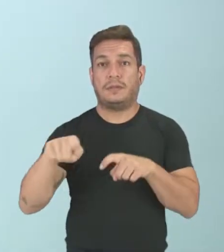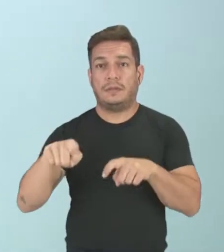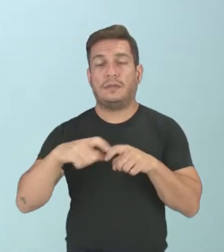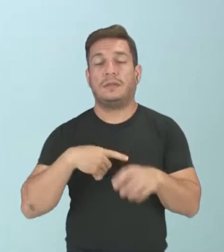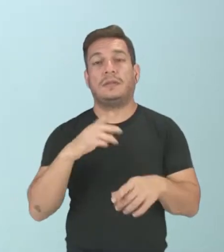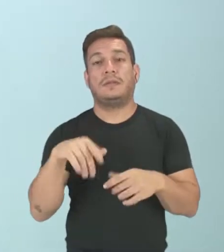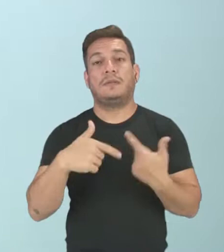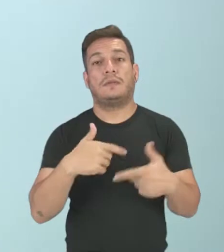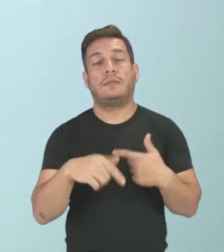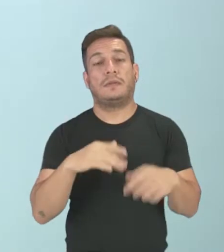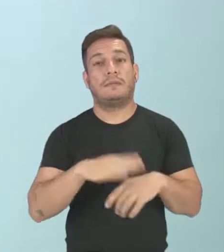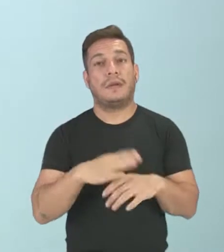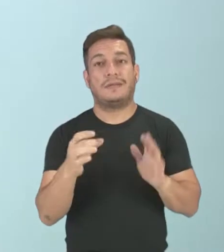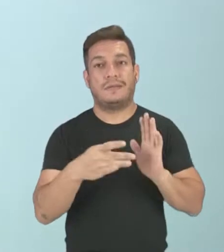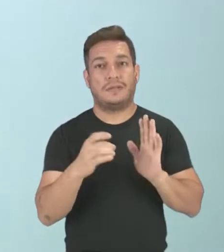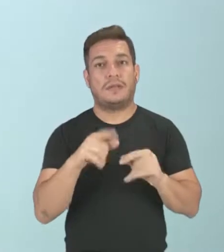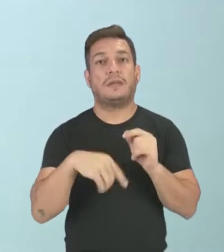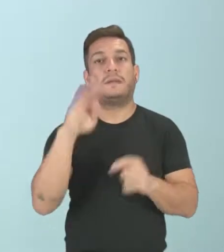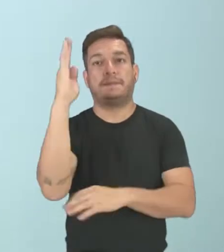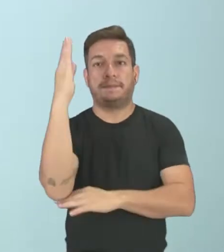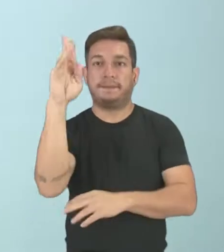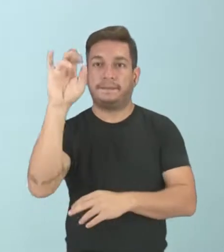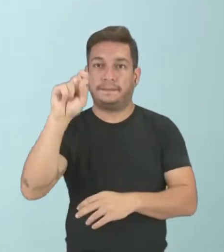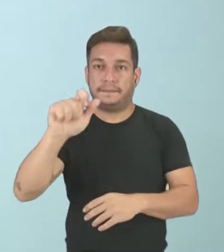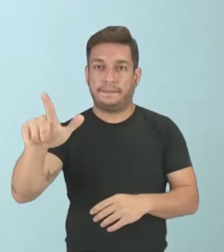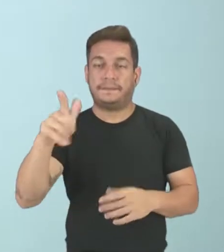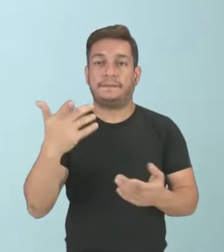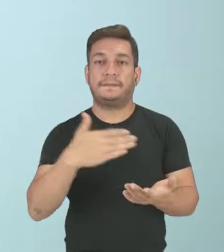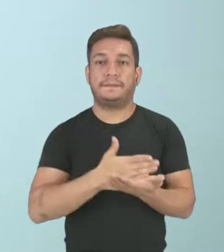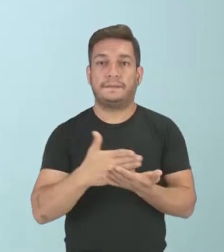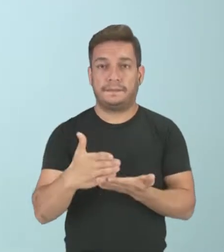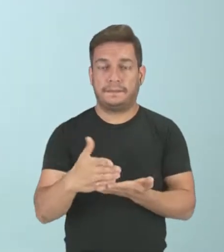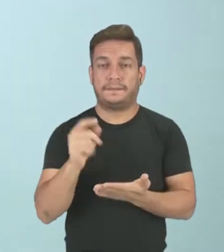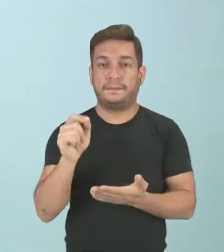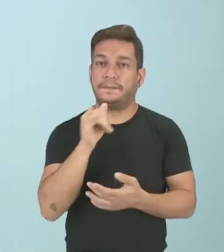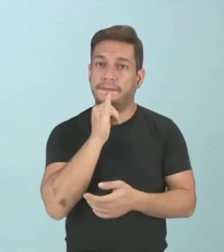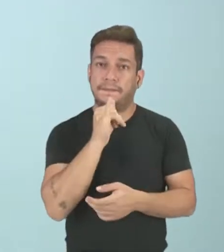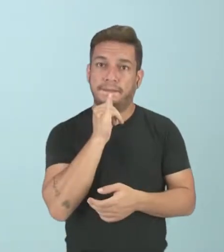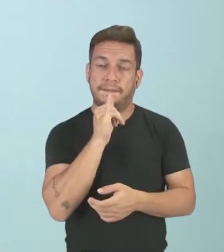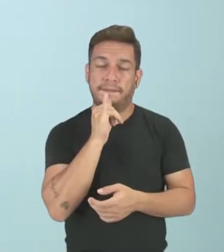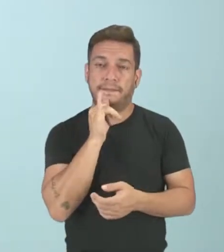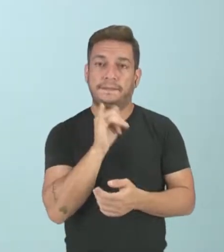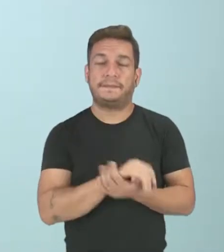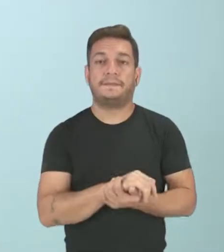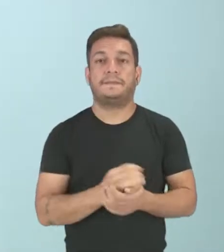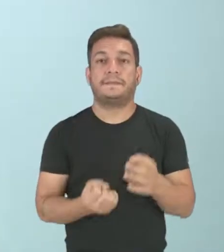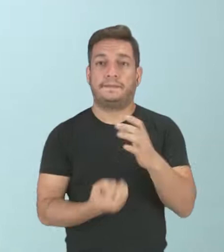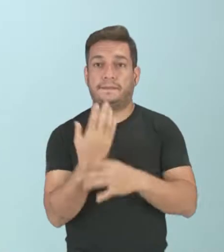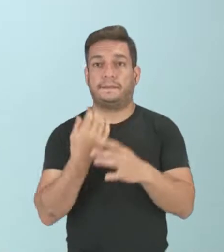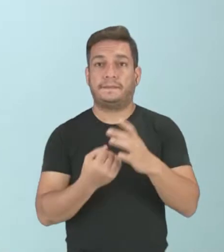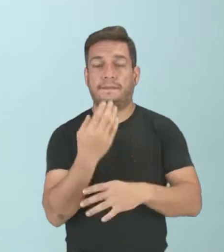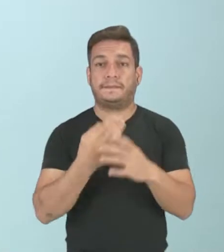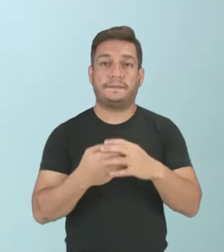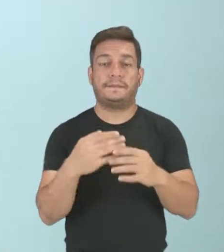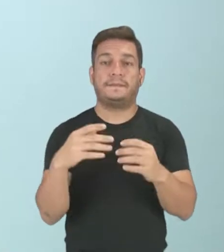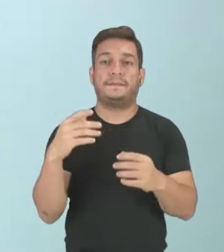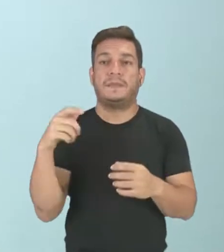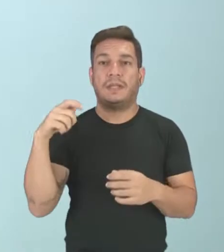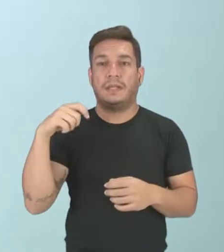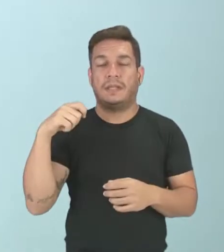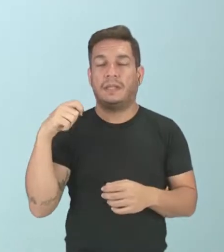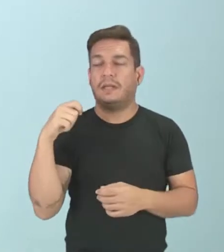se destacou foi o pau-brasil. E aí, quando iniciaram, por exemplo, as plantações da